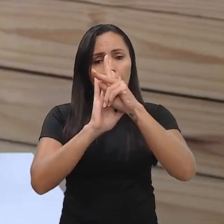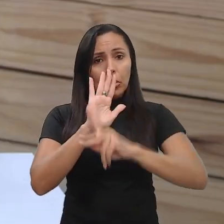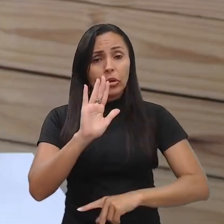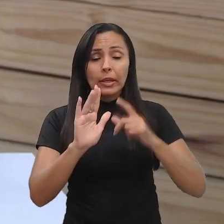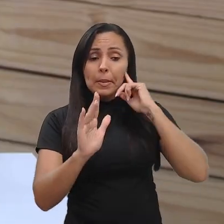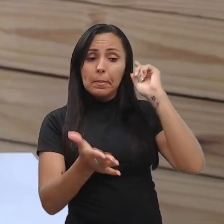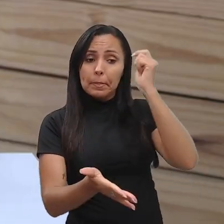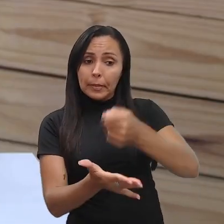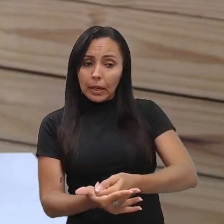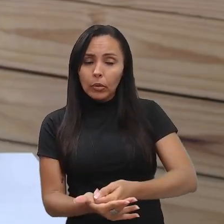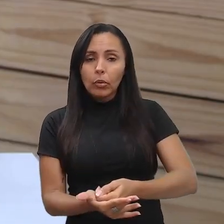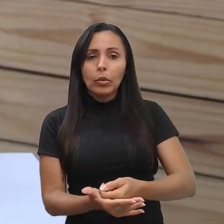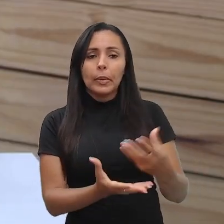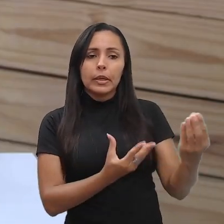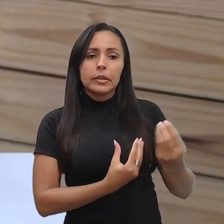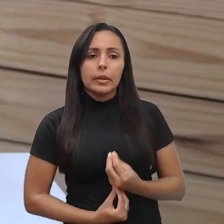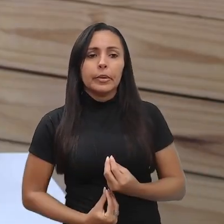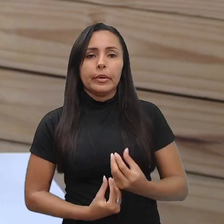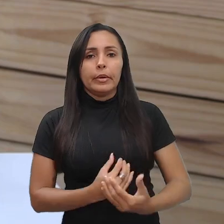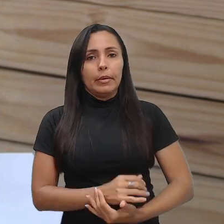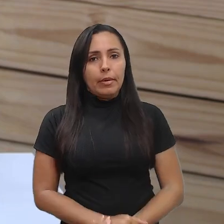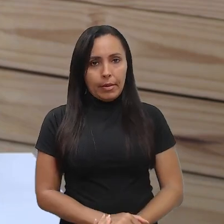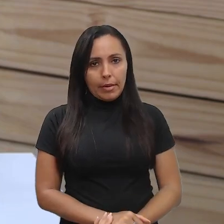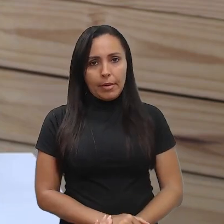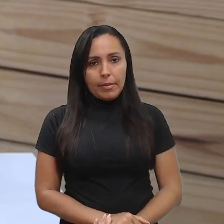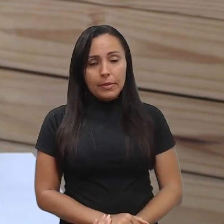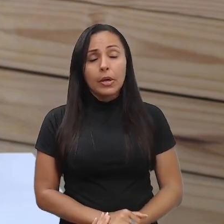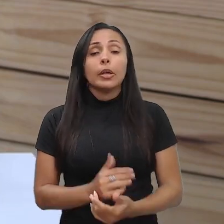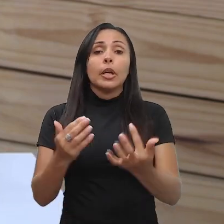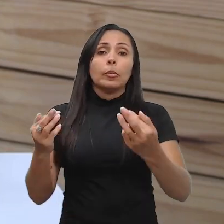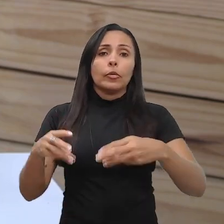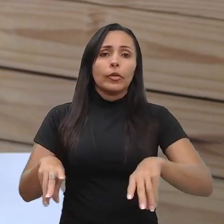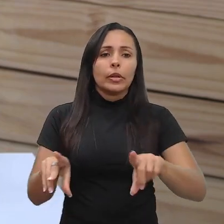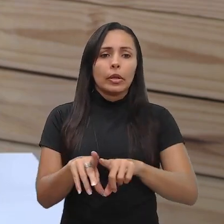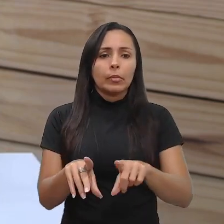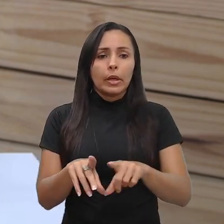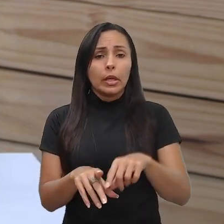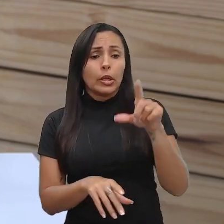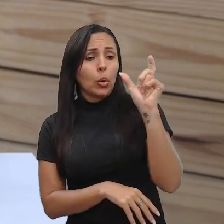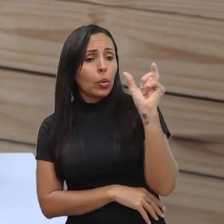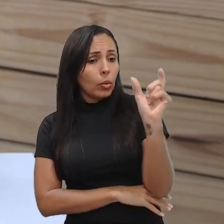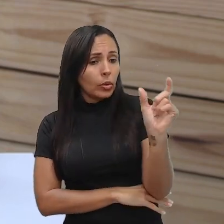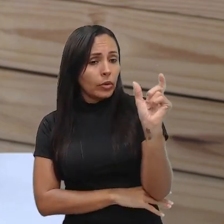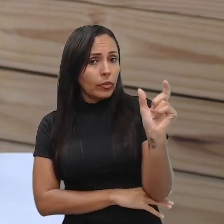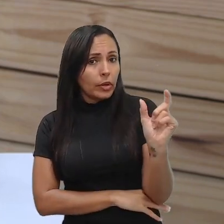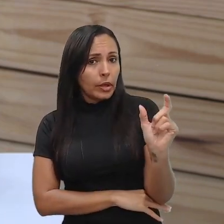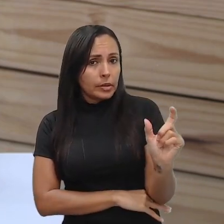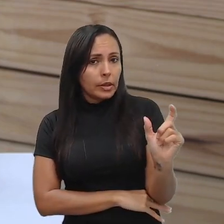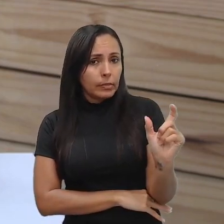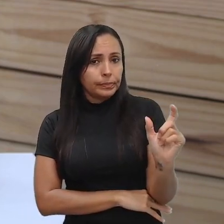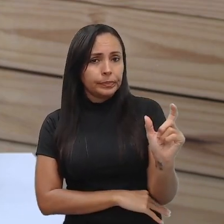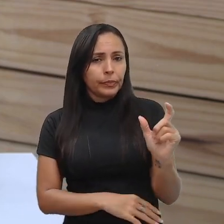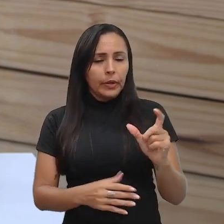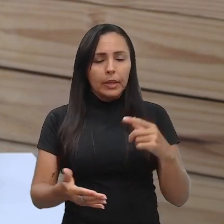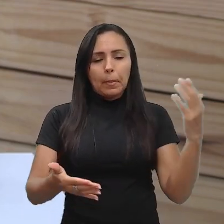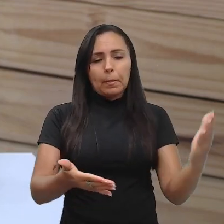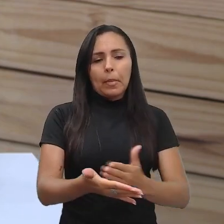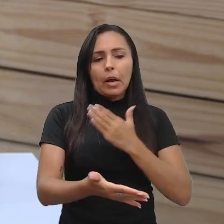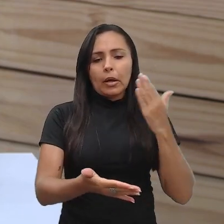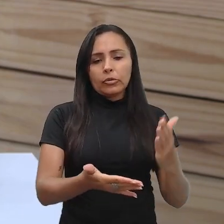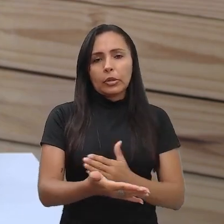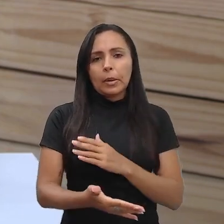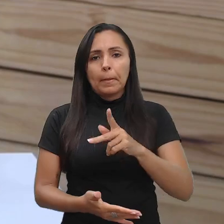pagou para receber. E por fim, a codificação das páginas. O que é a codificação das páginas?